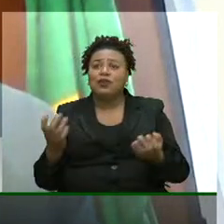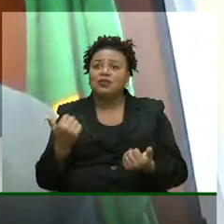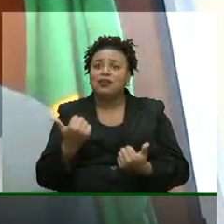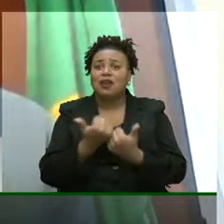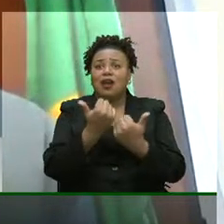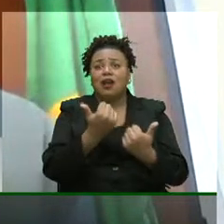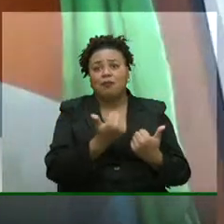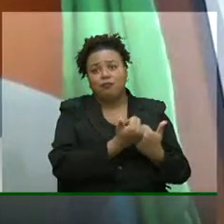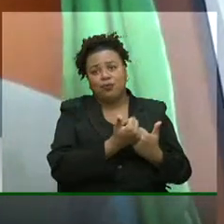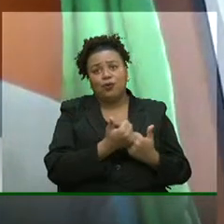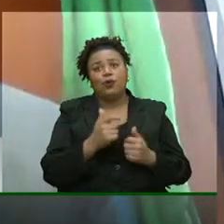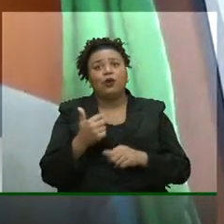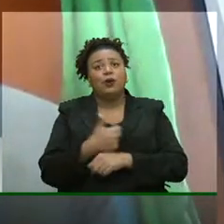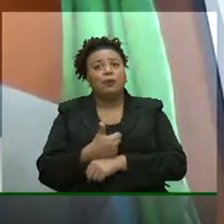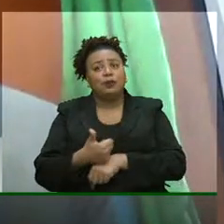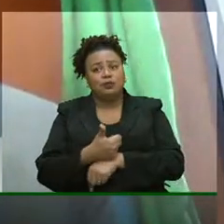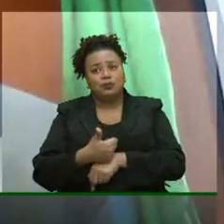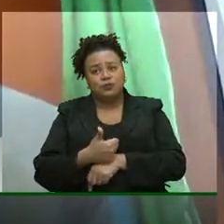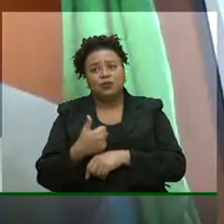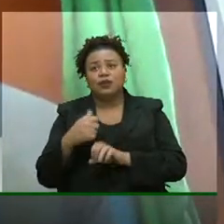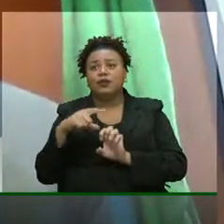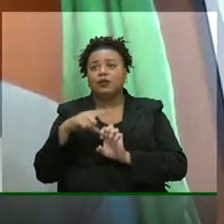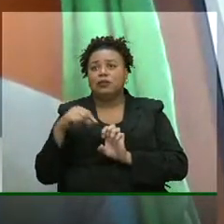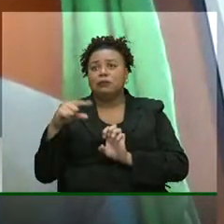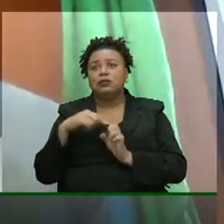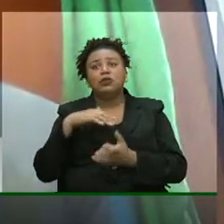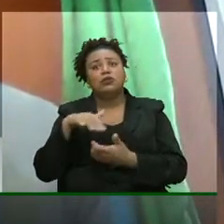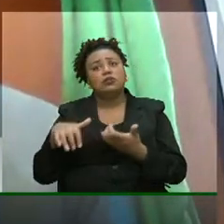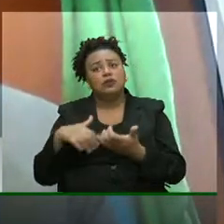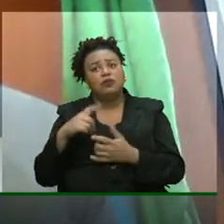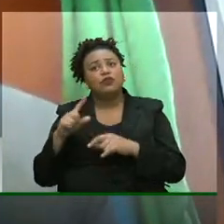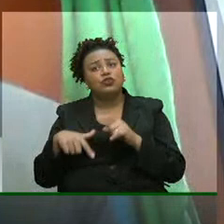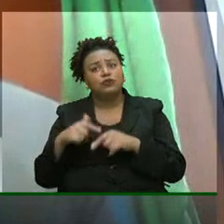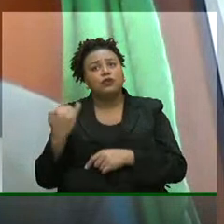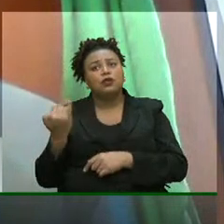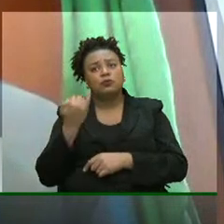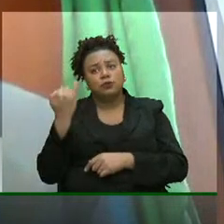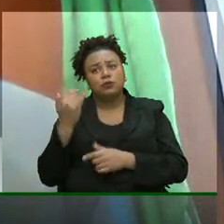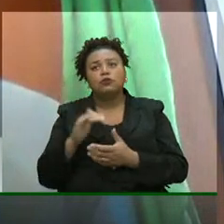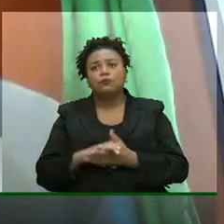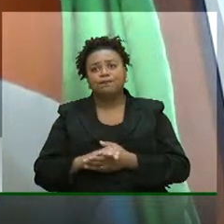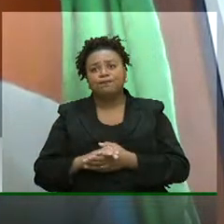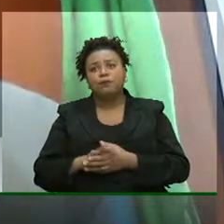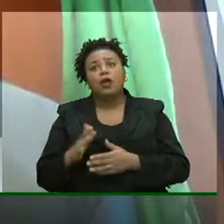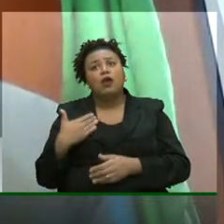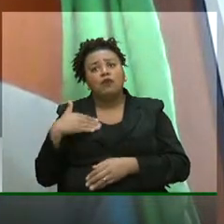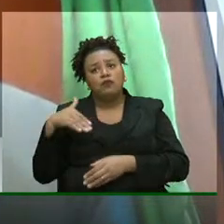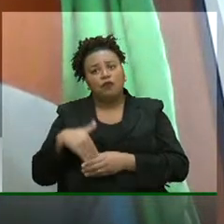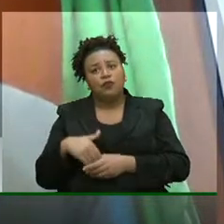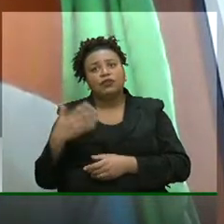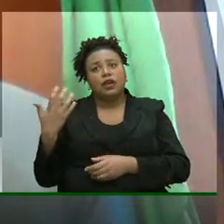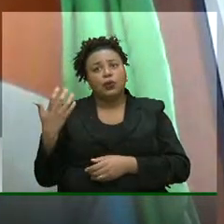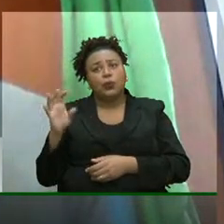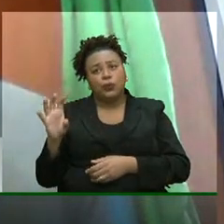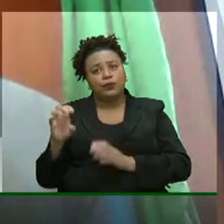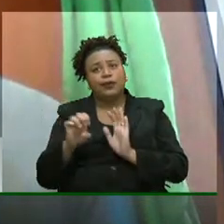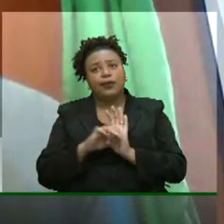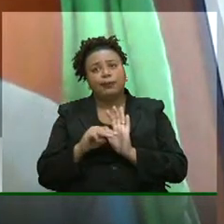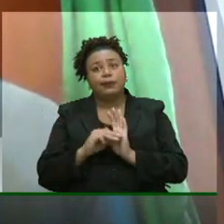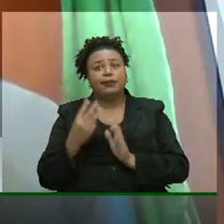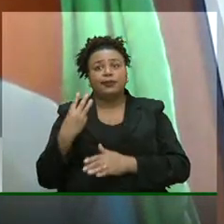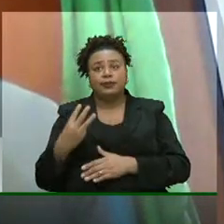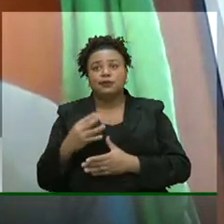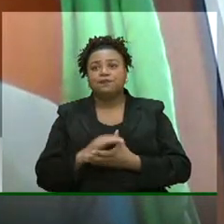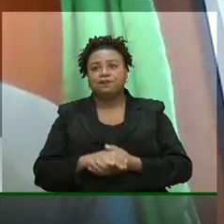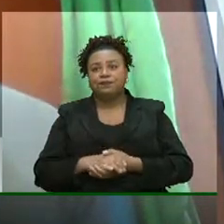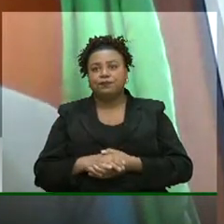amparo para os profissionais e empreendedores envolvidos nessa atividade tão importante. Então, votaremos contra a emenda número 3.